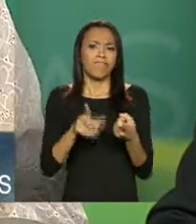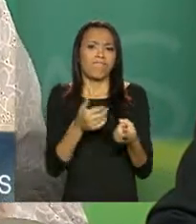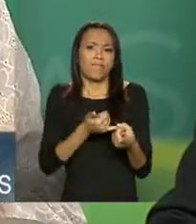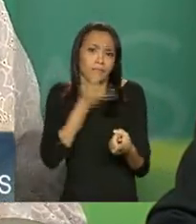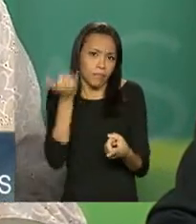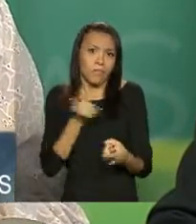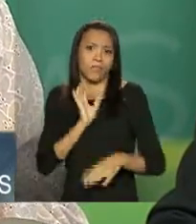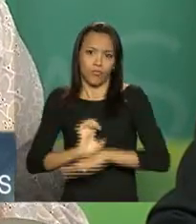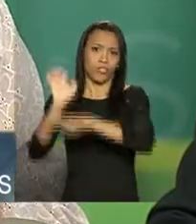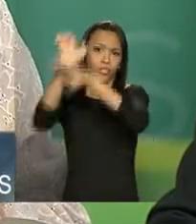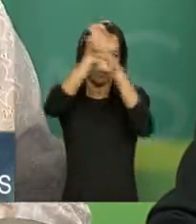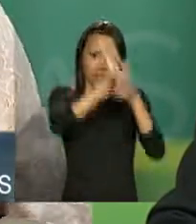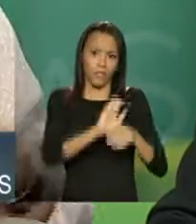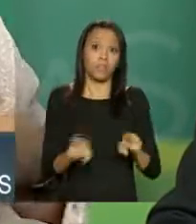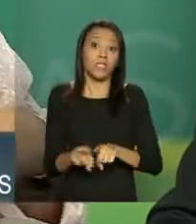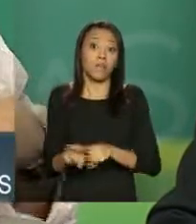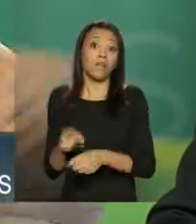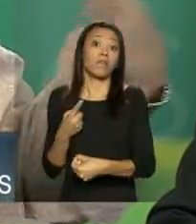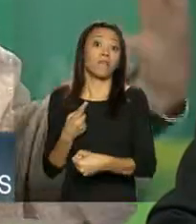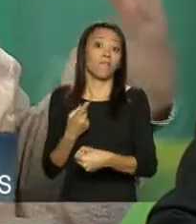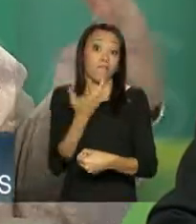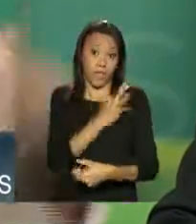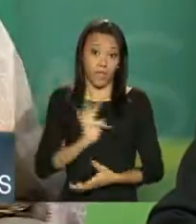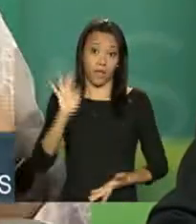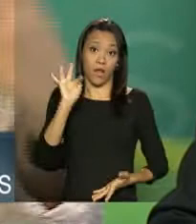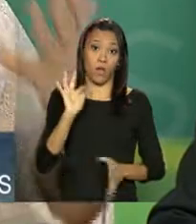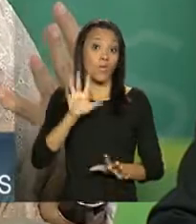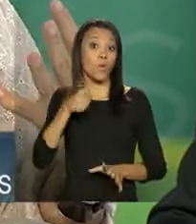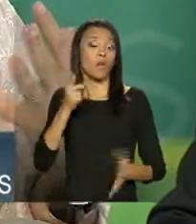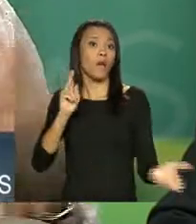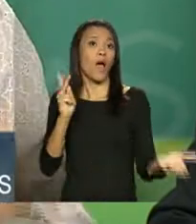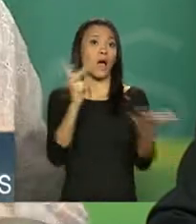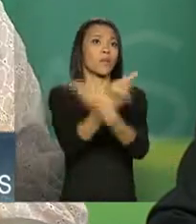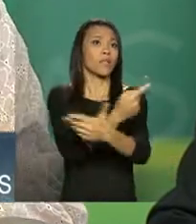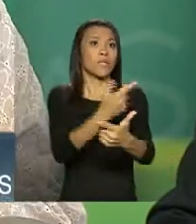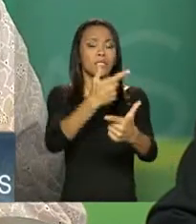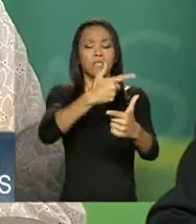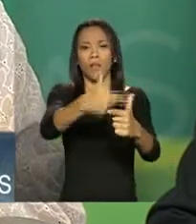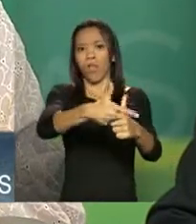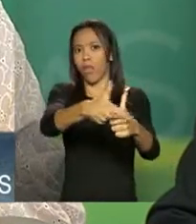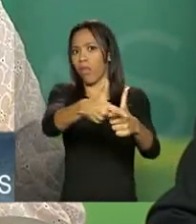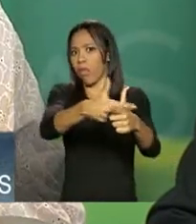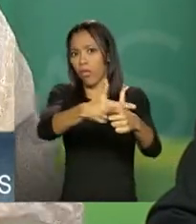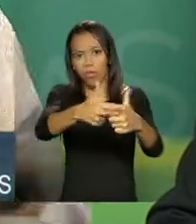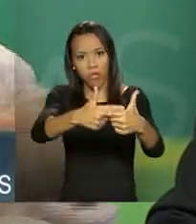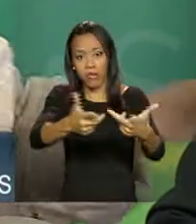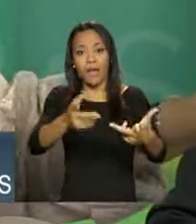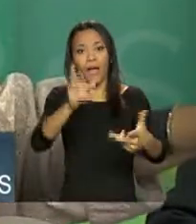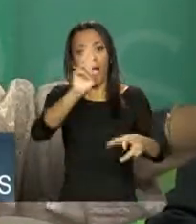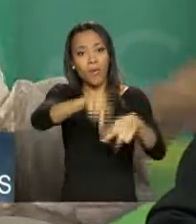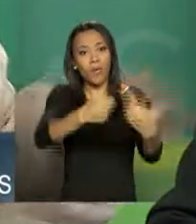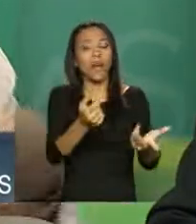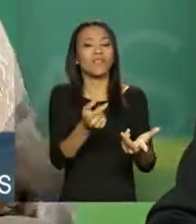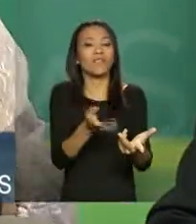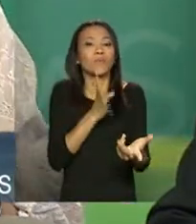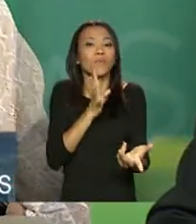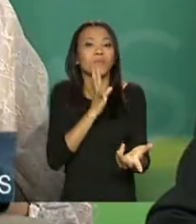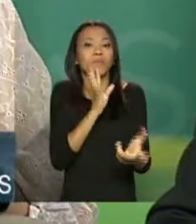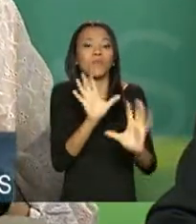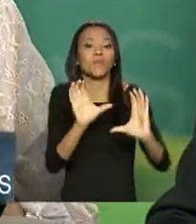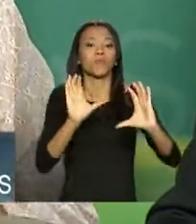Estadual estaduais e Federal o que dá na hora do conflito na hora da crise muitas vezes uma dificuldade a operação em Santos